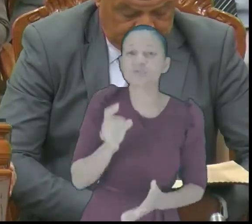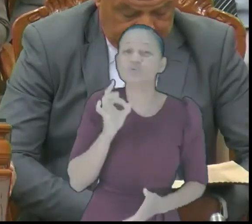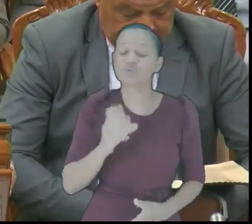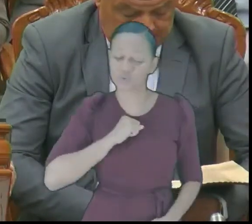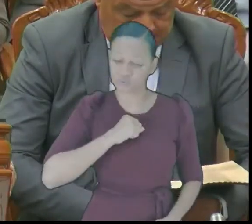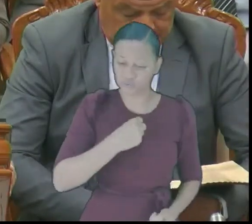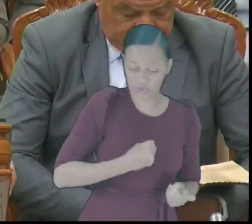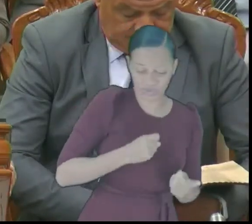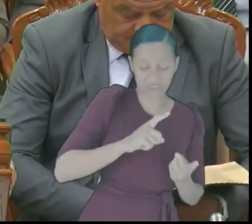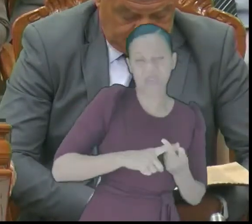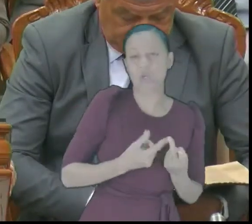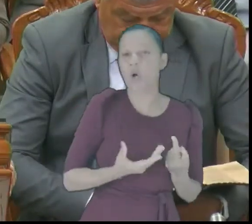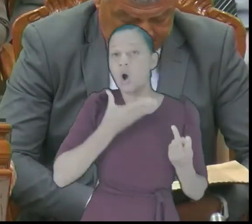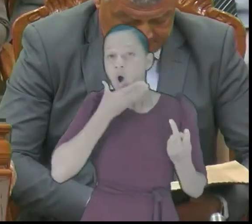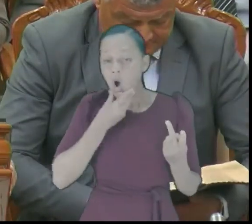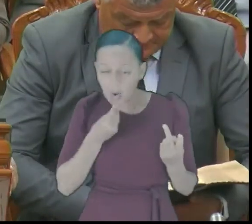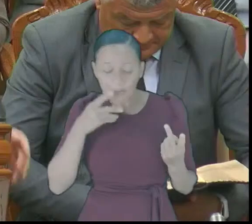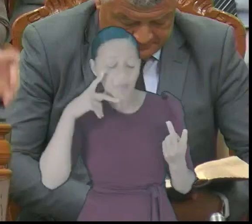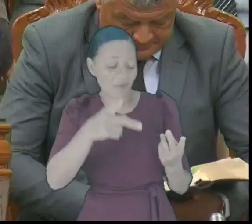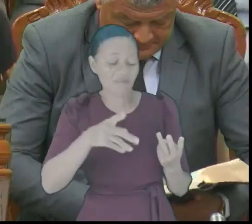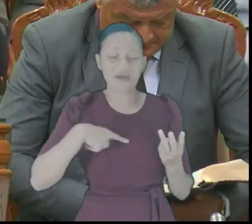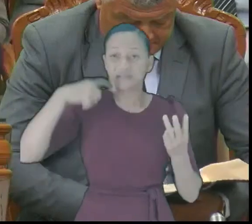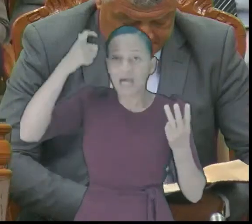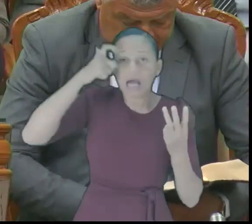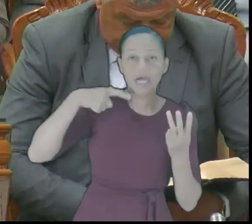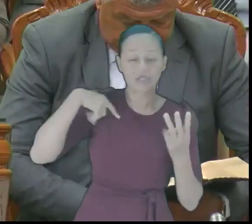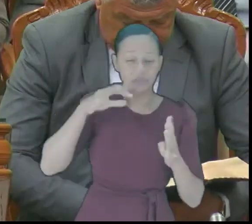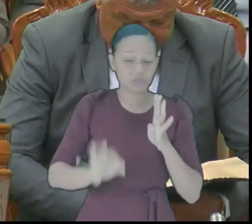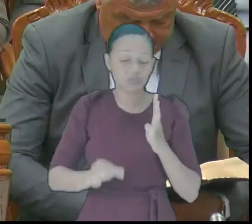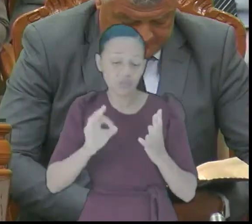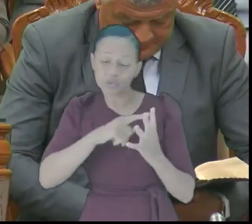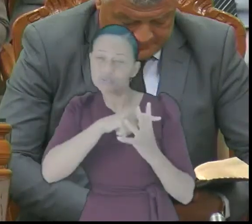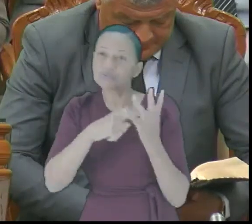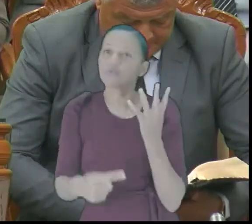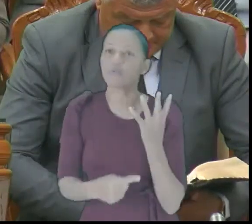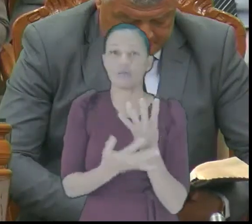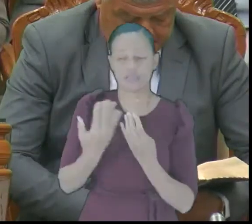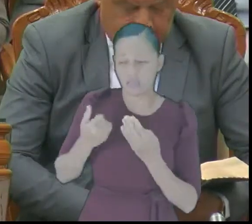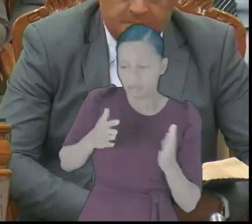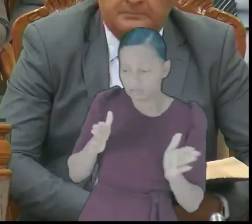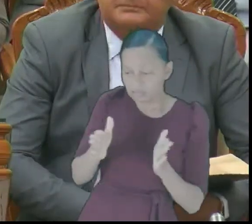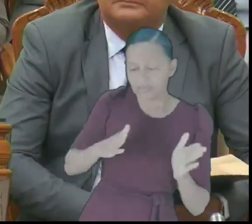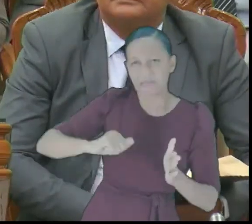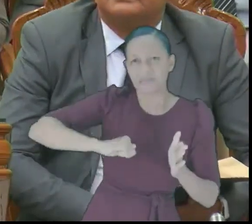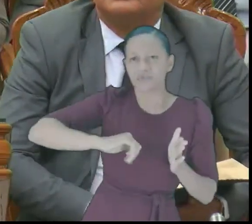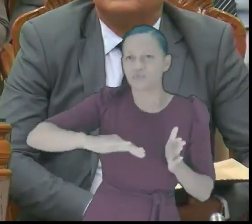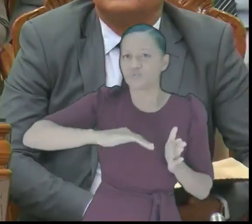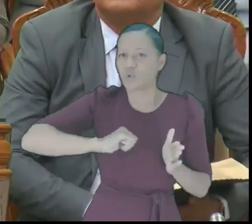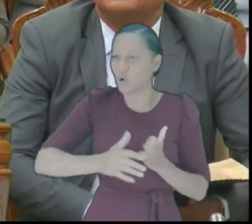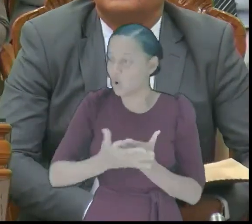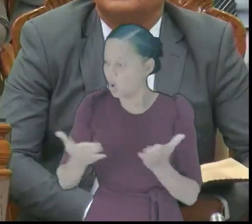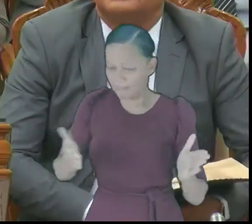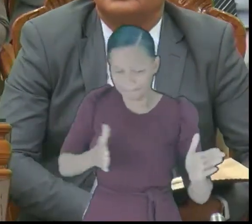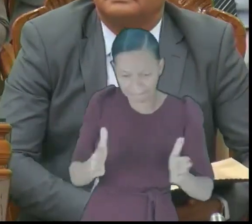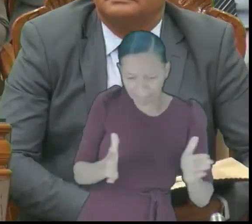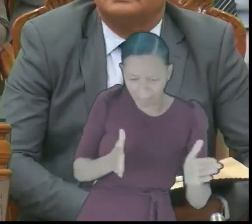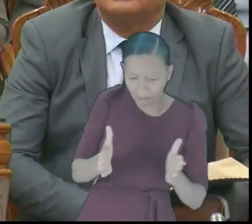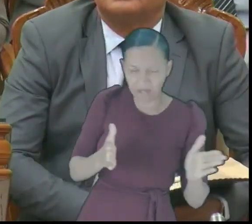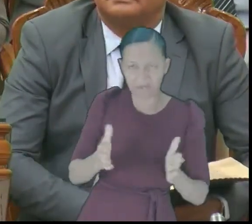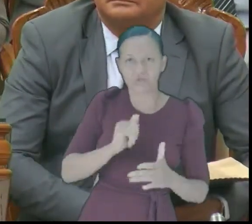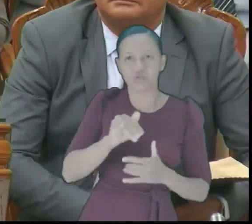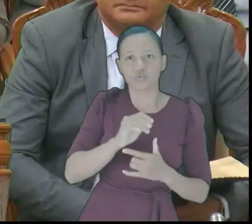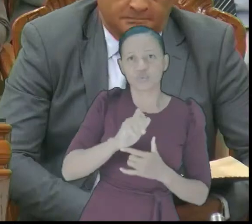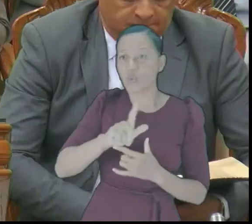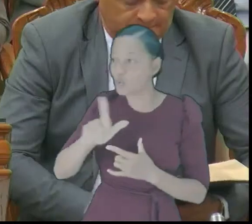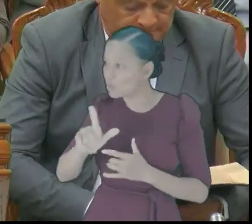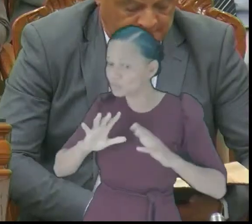sacerdotes, profetas, reis e juízes. Deus falou no tempo de Joel, Deus falou de uma época que o Espírito Santo ia